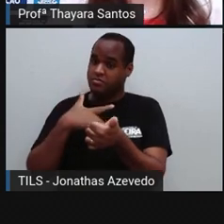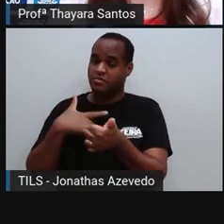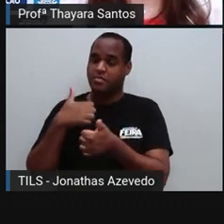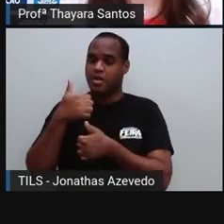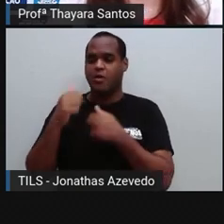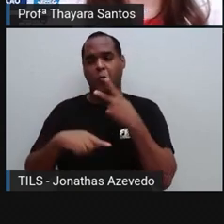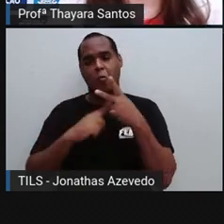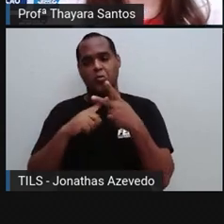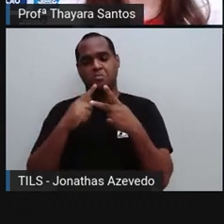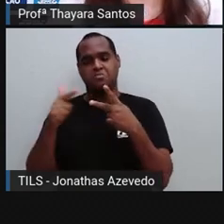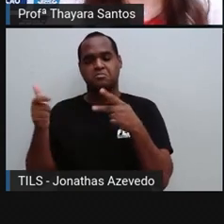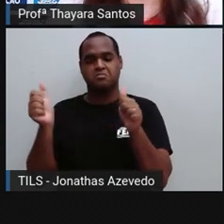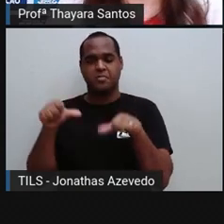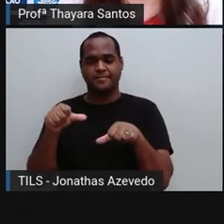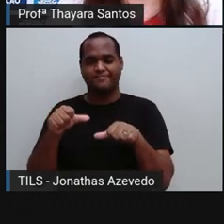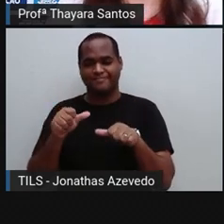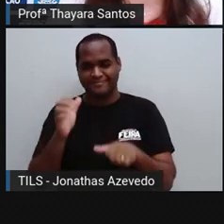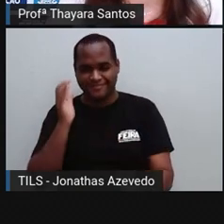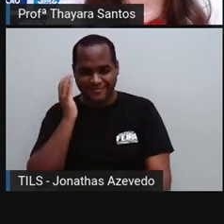ilícitas.